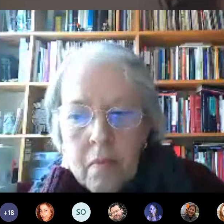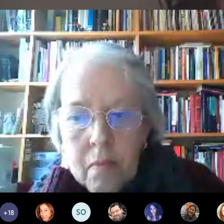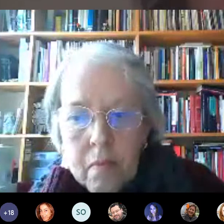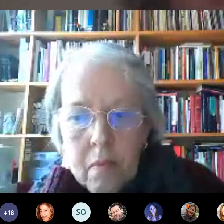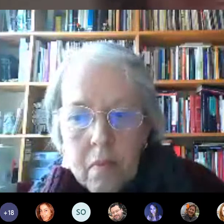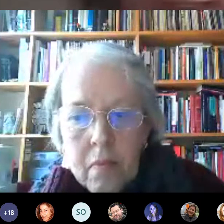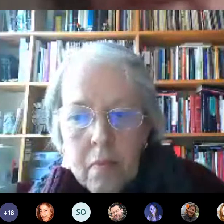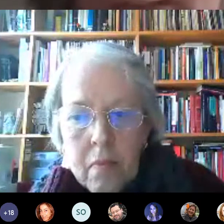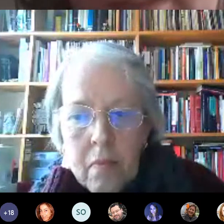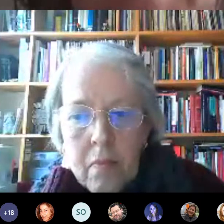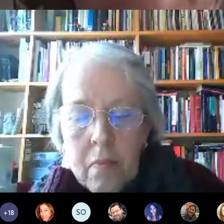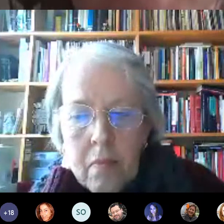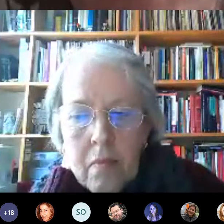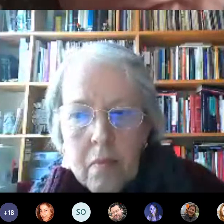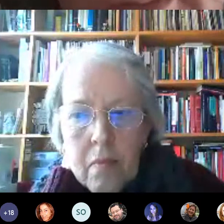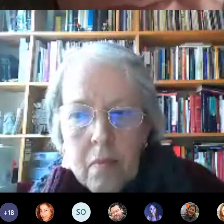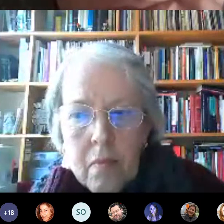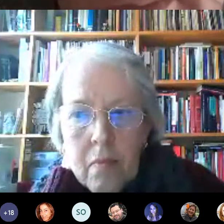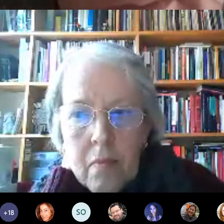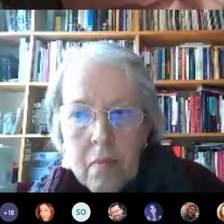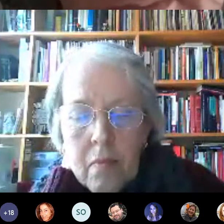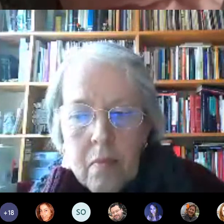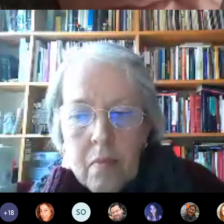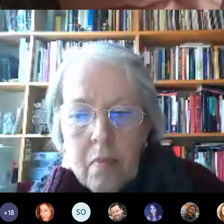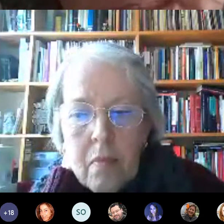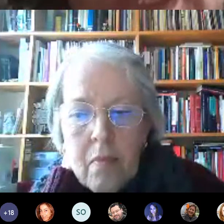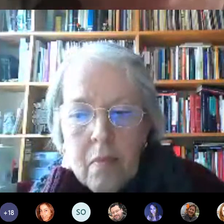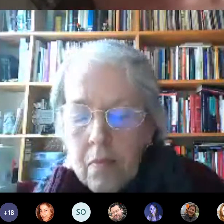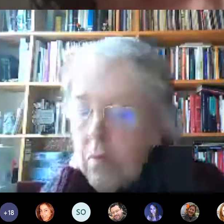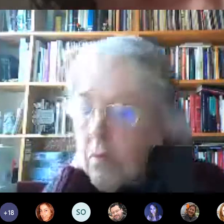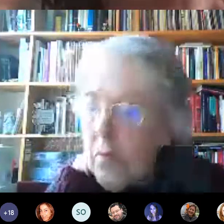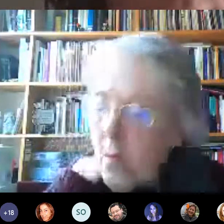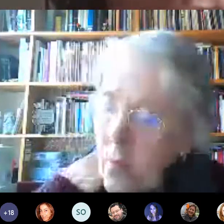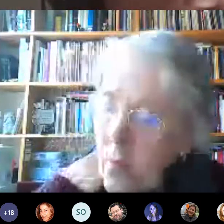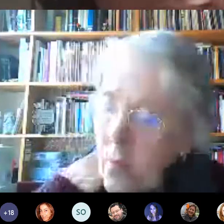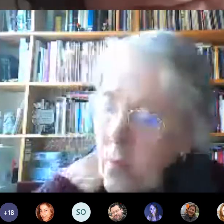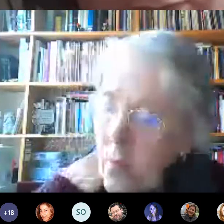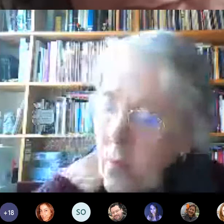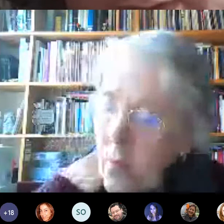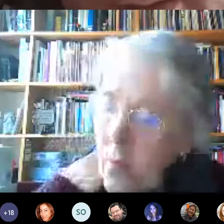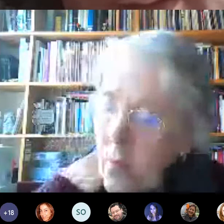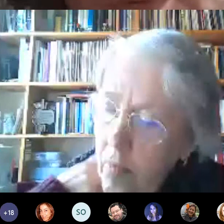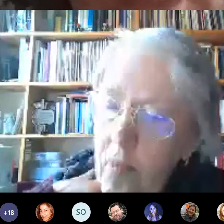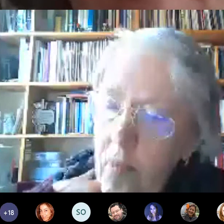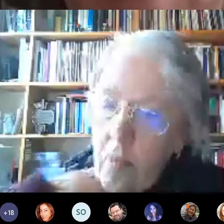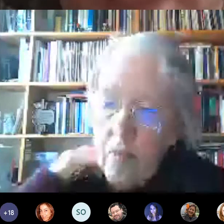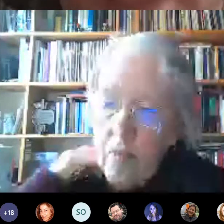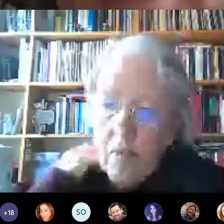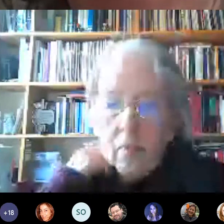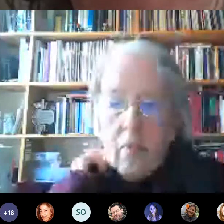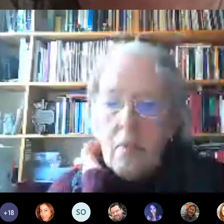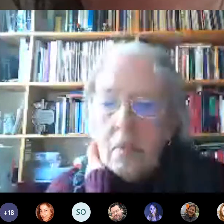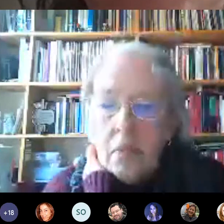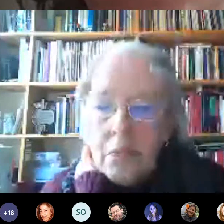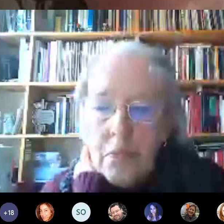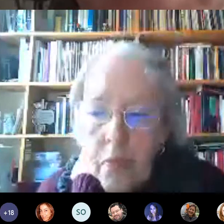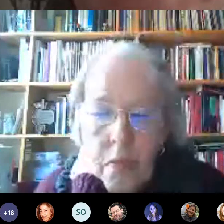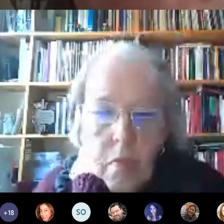coisa inanimada interage. Ó, neste contexto, não há